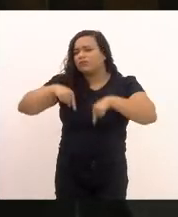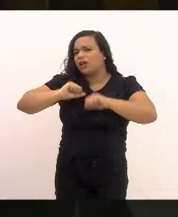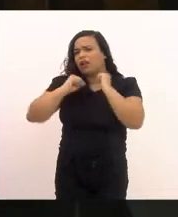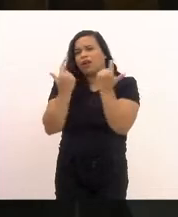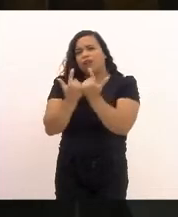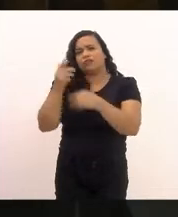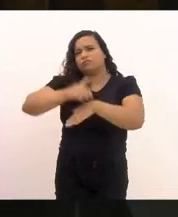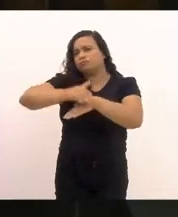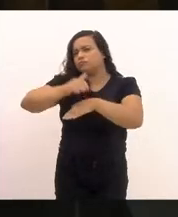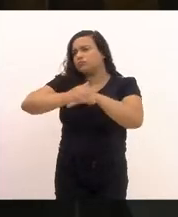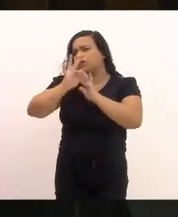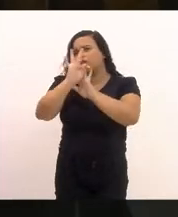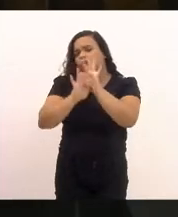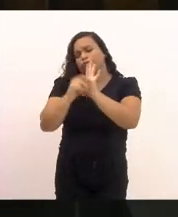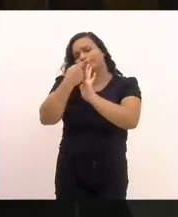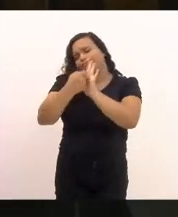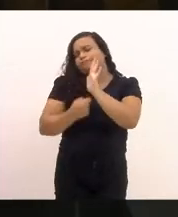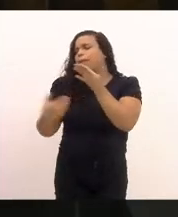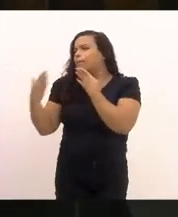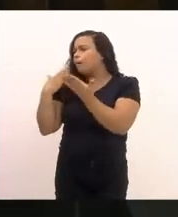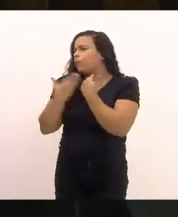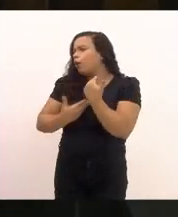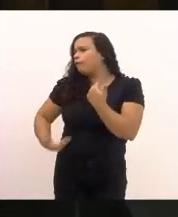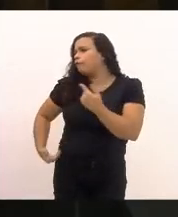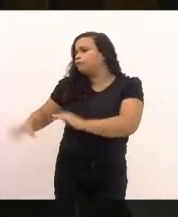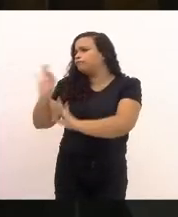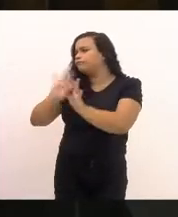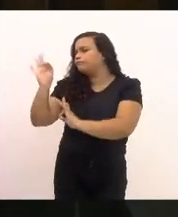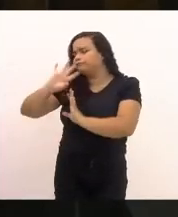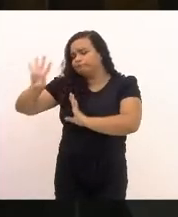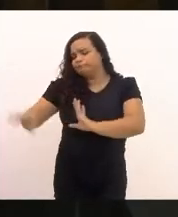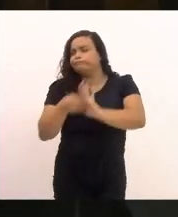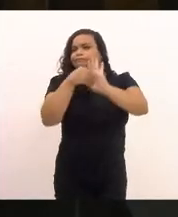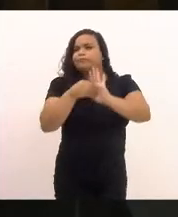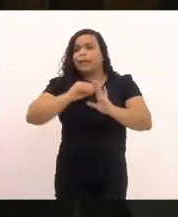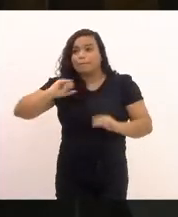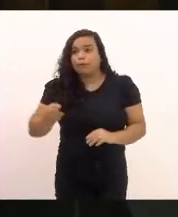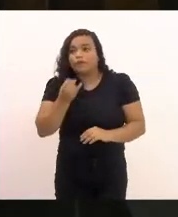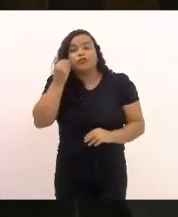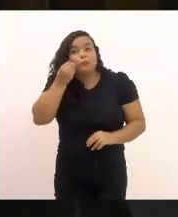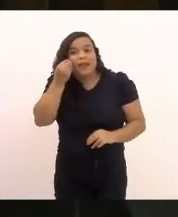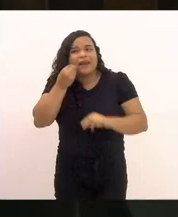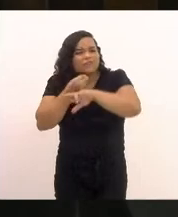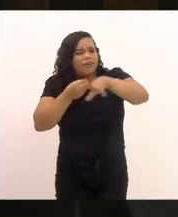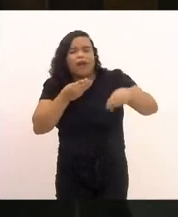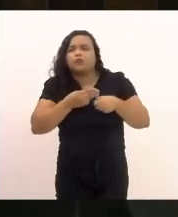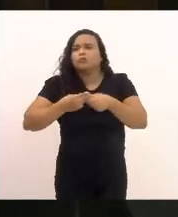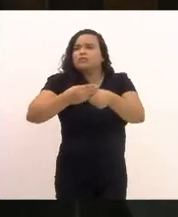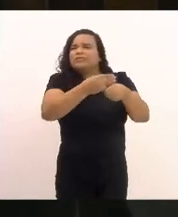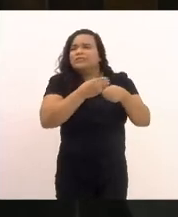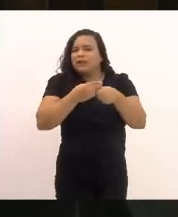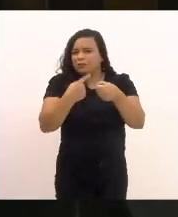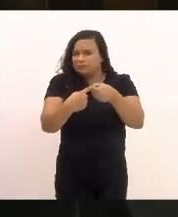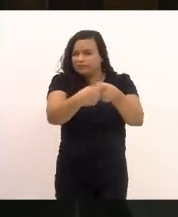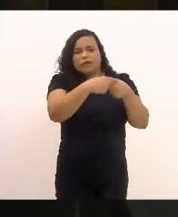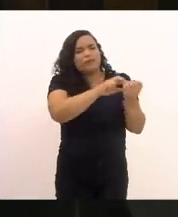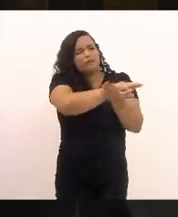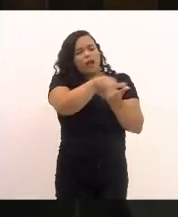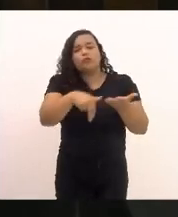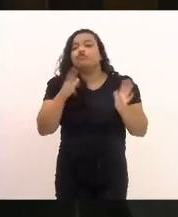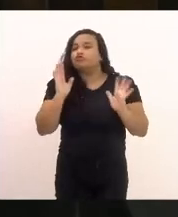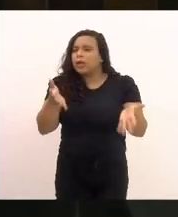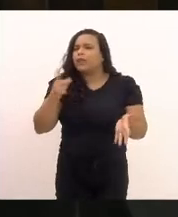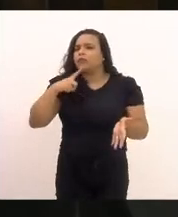fizemos esse texto em diálogo com o governo, aproveitando experiências de alguns municípios que tinham vivido essa experiência, inclusive esse